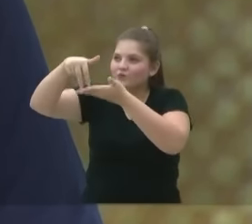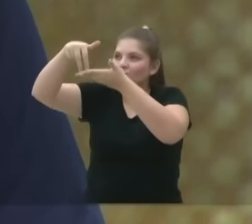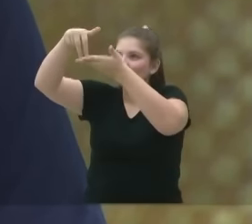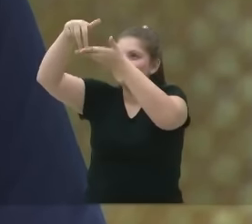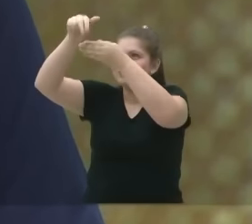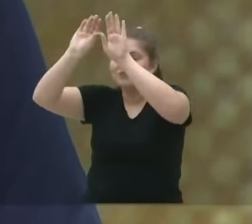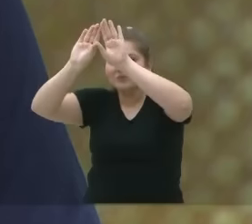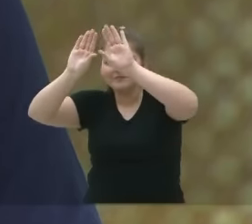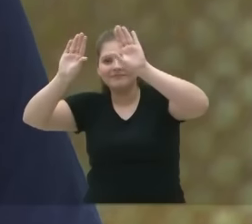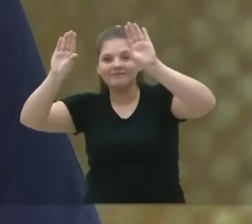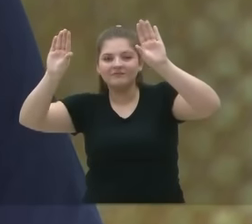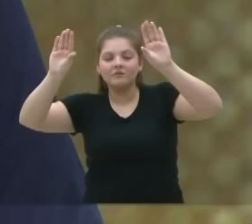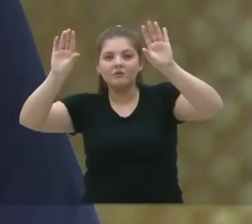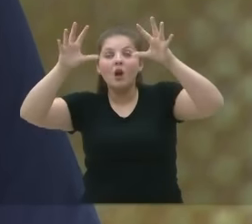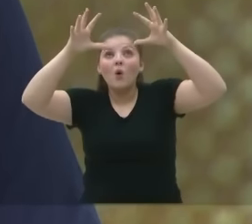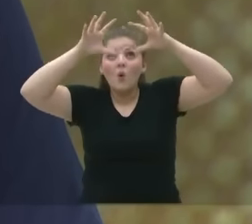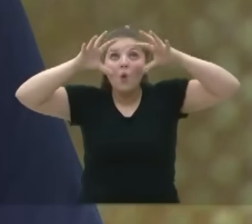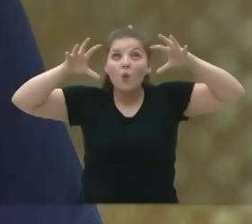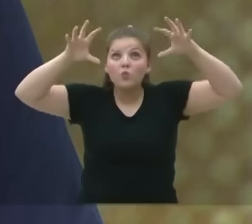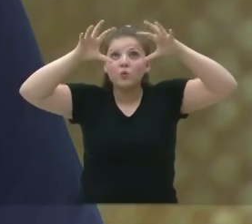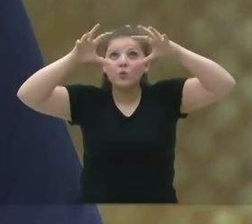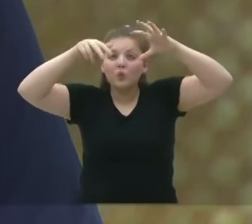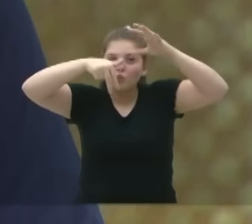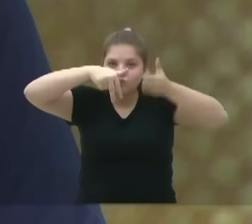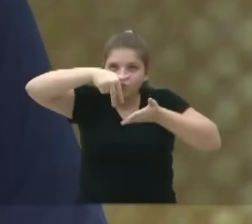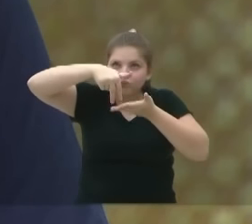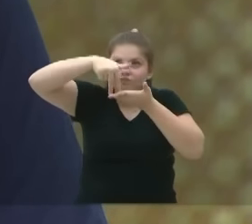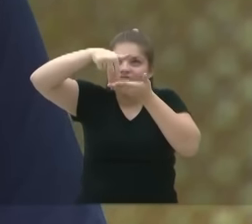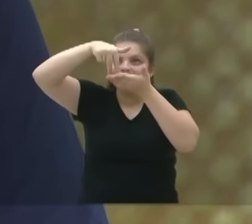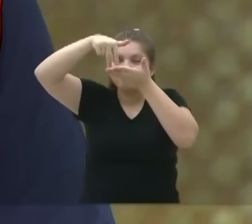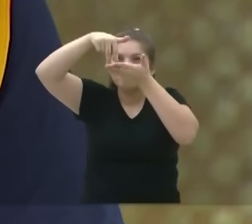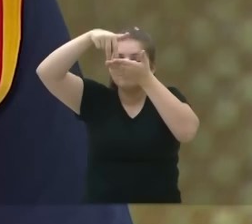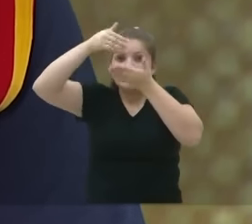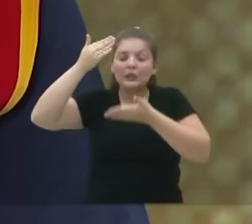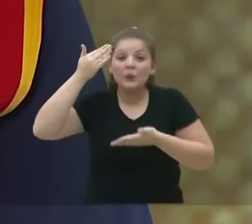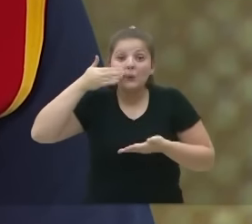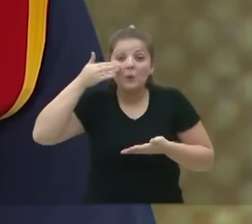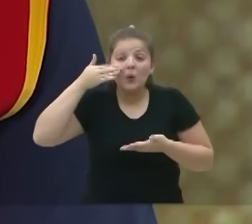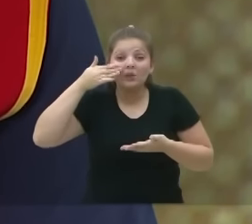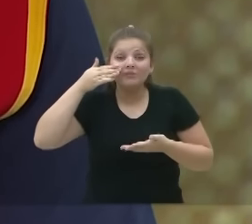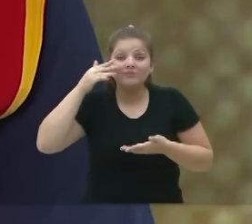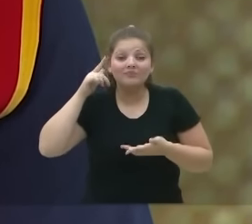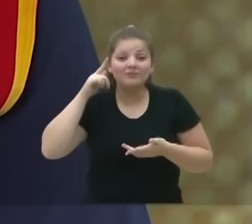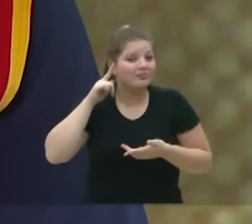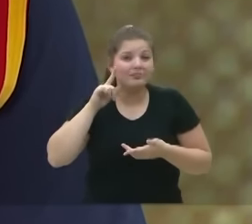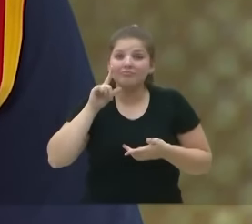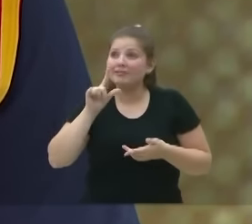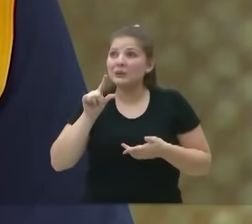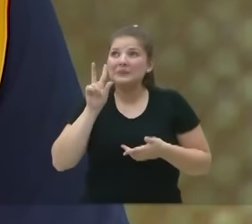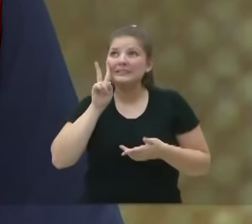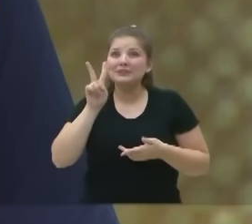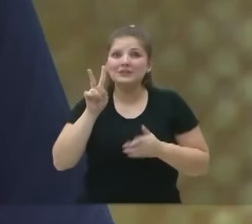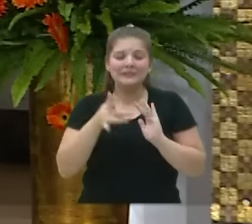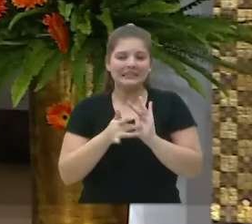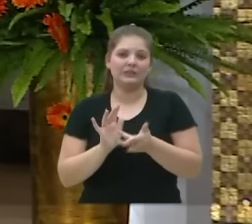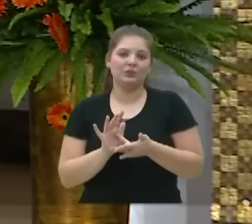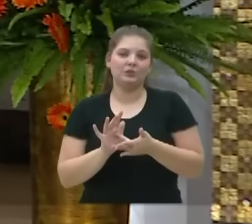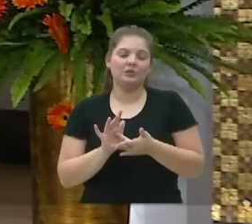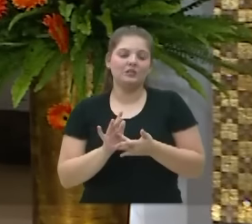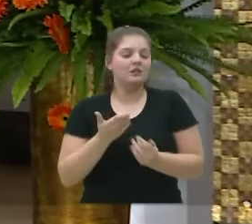deles. Uma nuvem o encobriu de forma que seus olhos não podiam mais vê-lo.